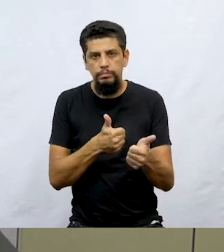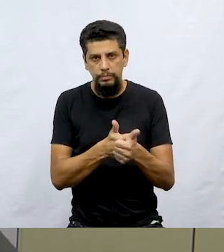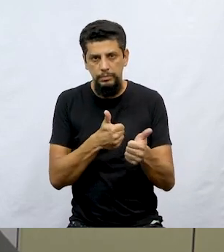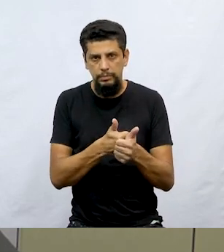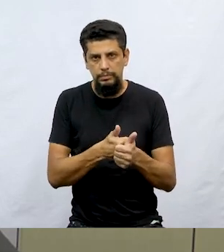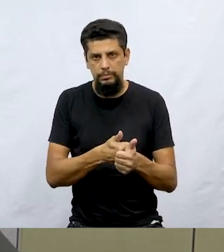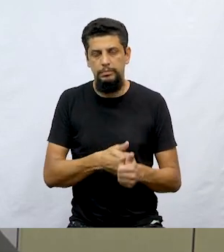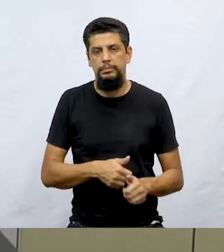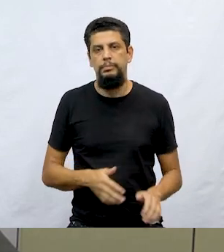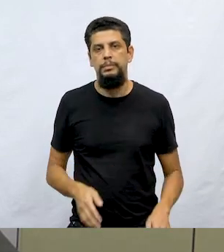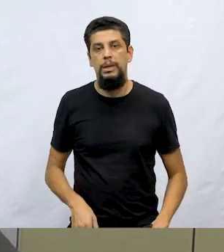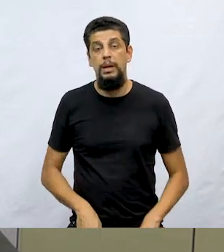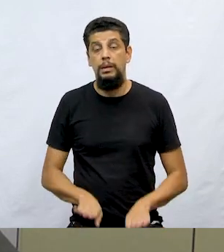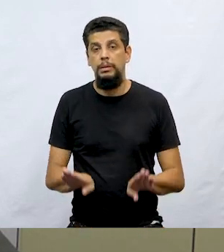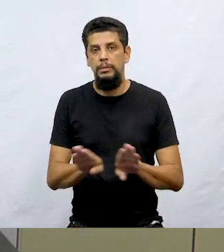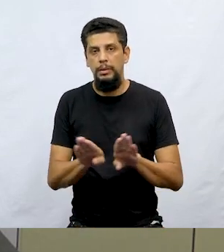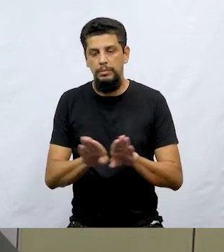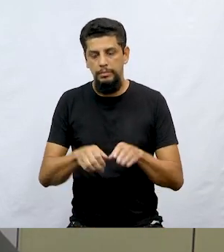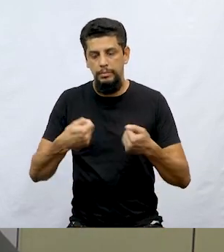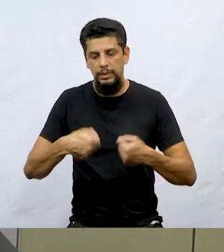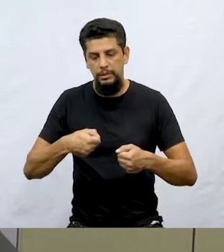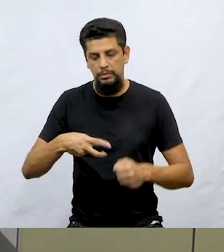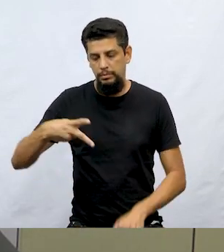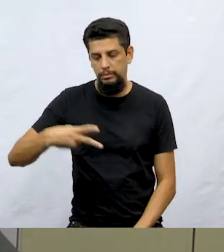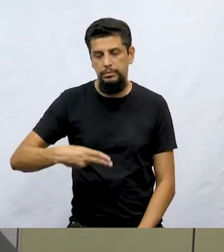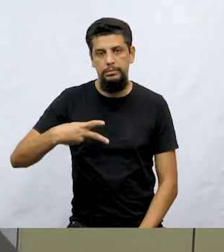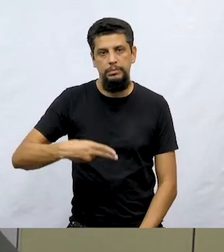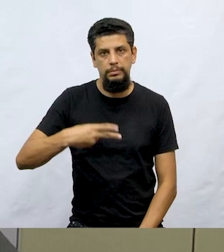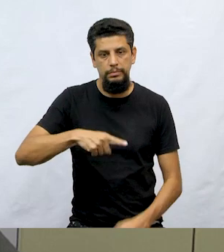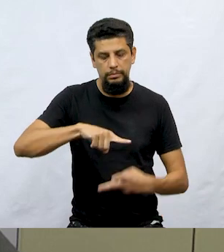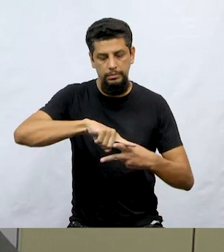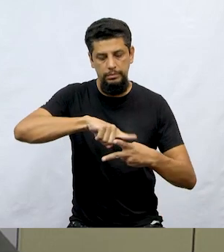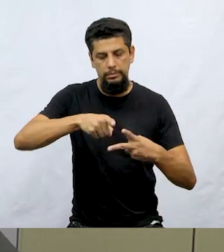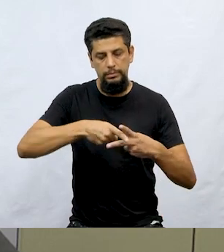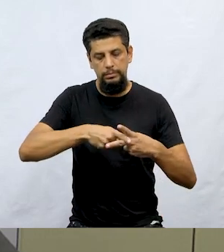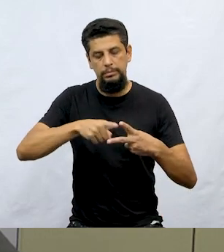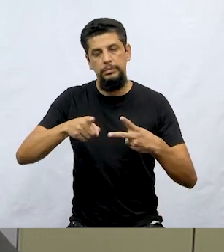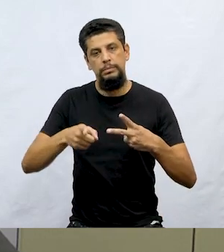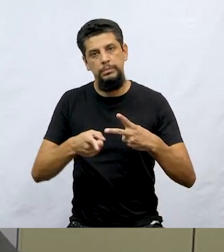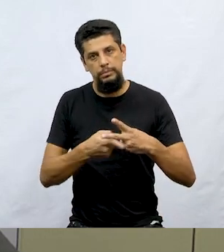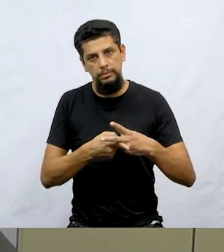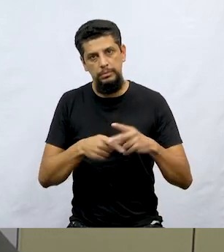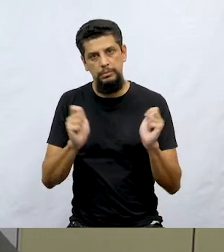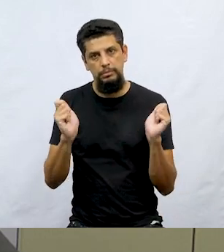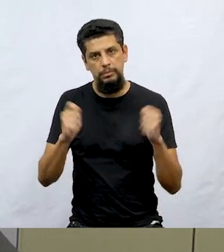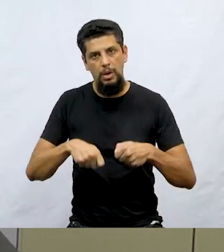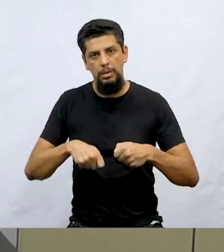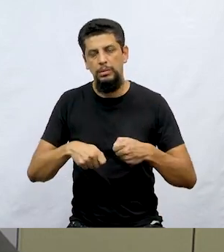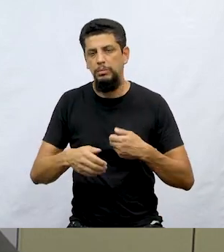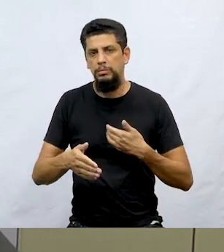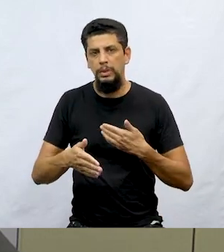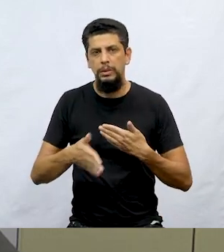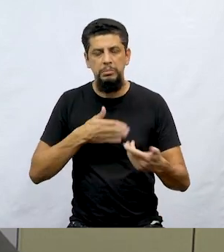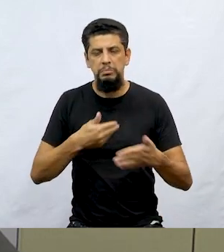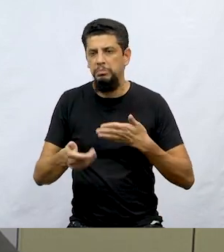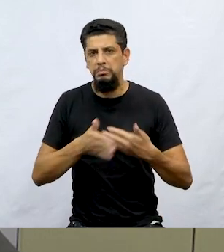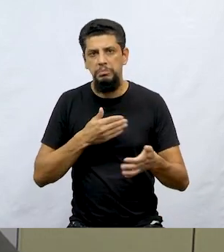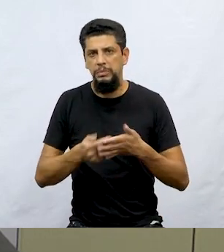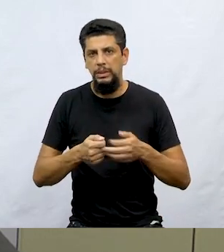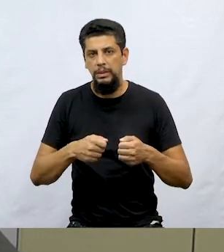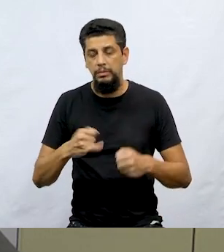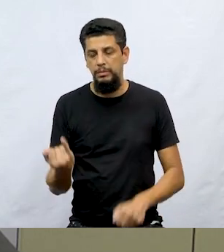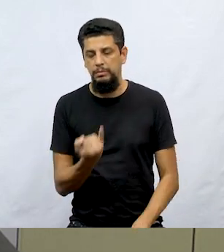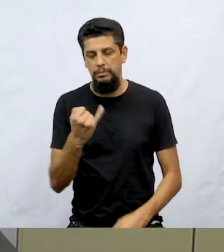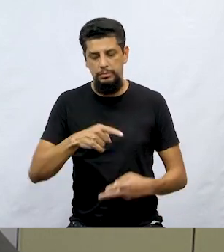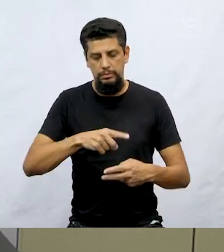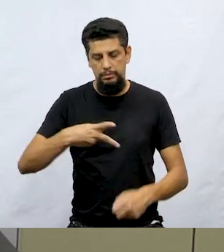mão. Né, prof? Também vamos precisar de uma tesoura sem ponta, tá? Não, pode ser grande, pequena, mas é importante que